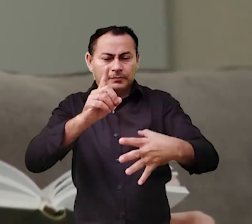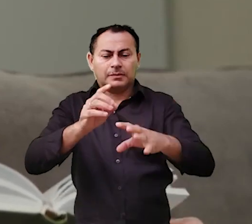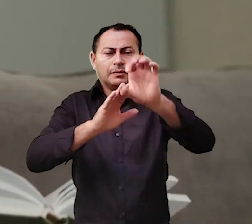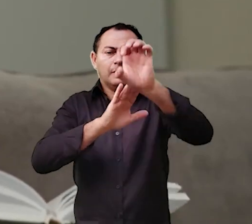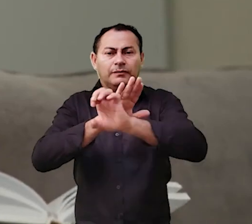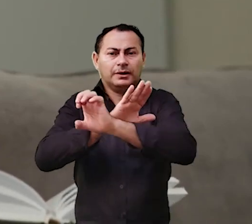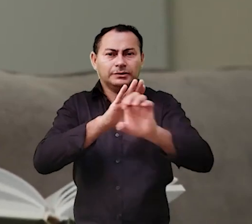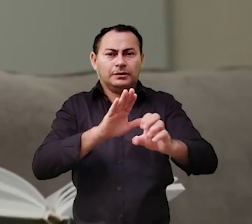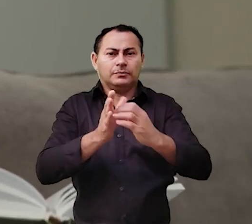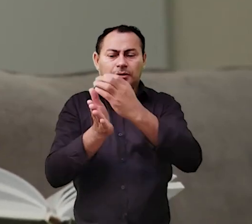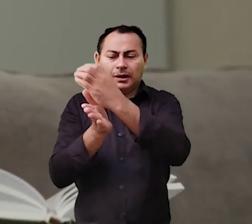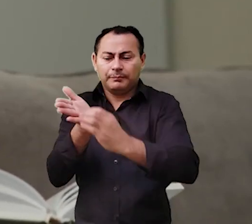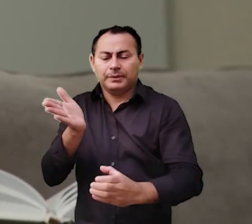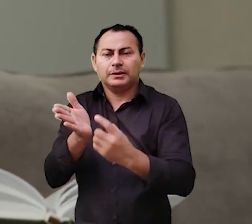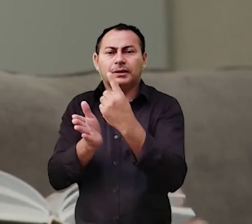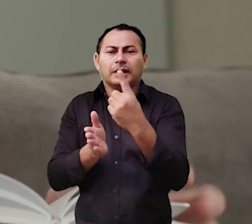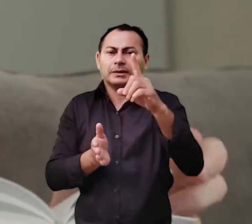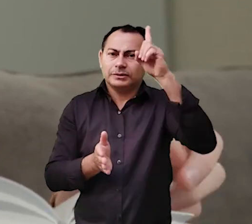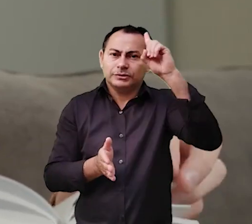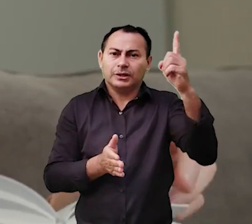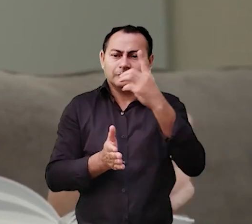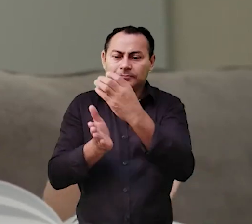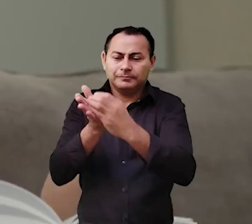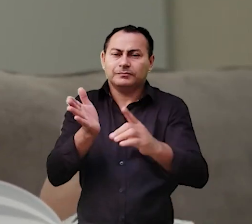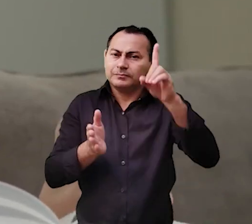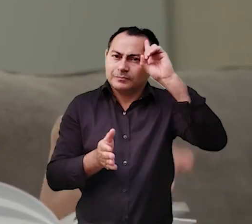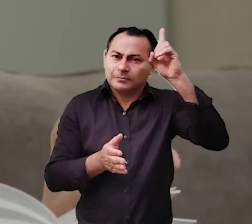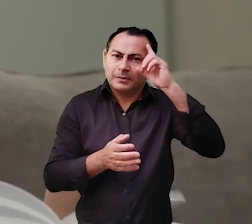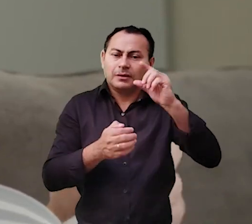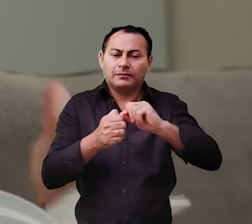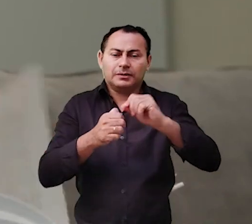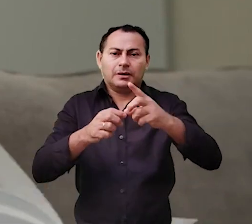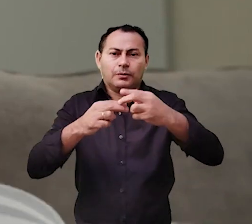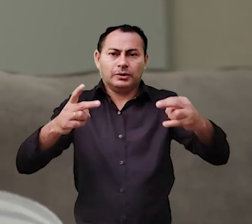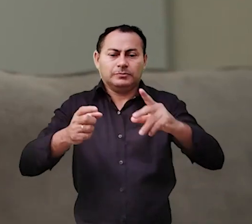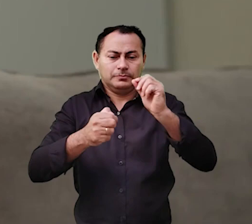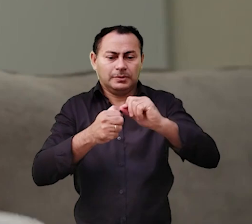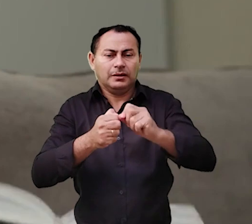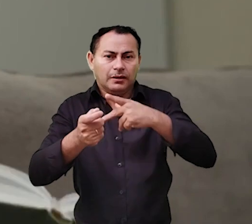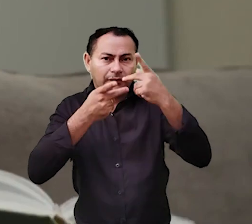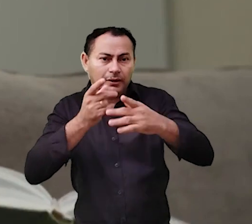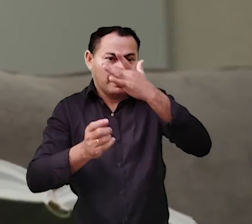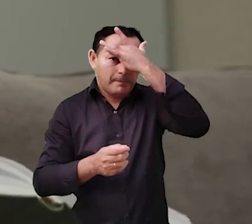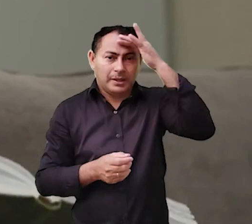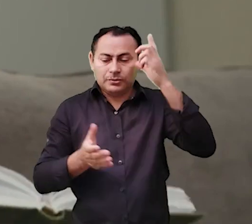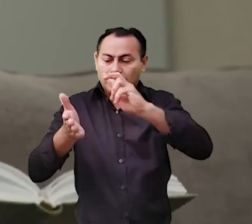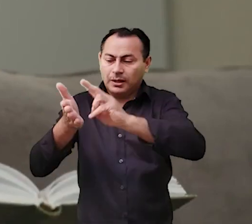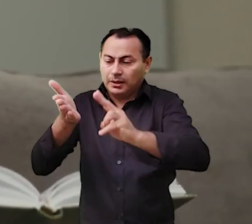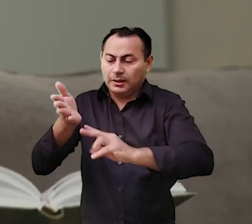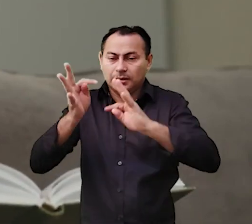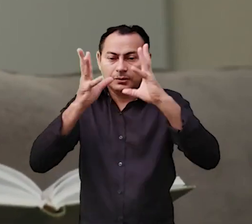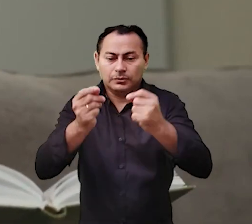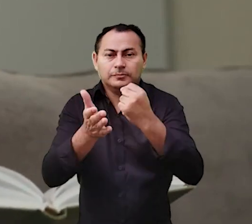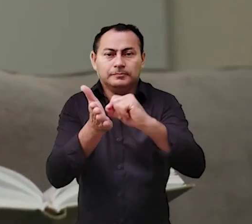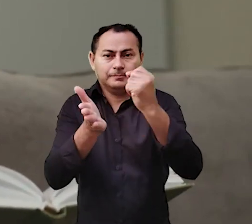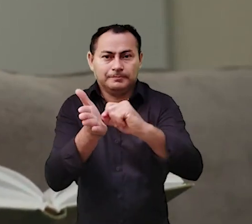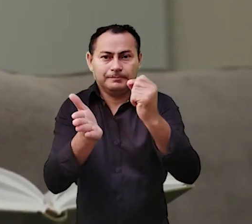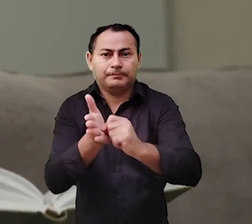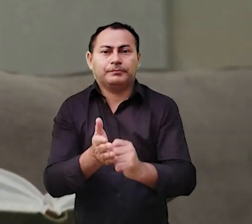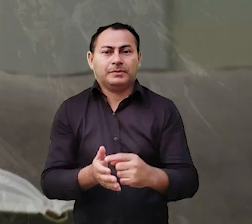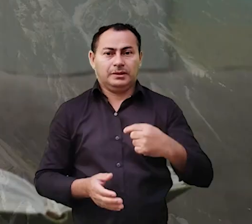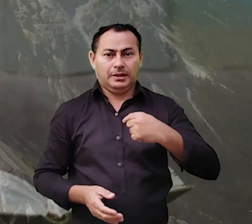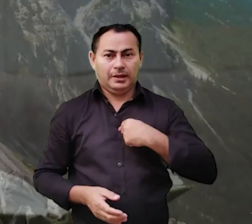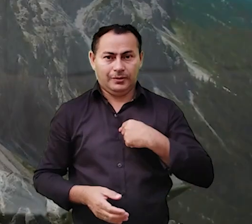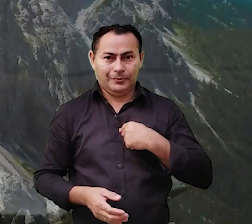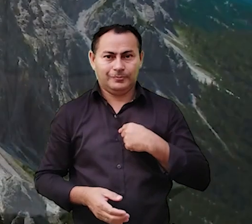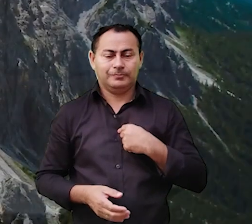um evangelho, um capítulo a cada dia, através das coisas que fazemos e dizemos. Os homens leem tudo o que escrevemos.